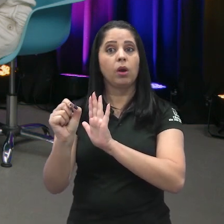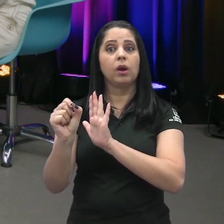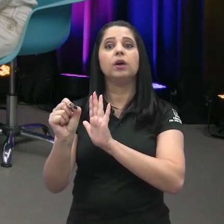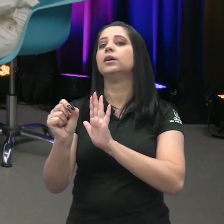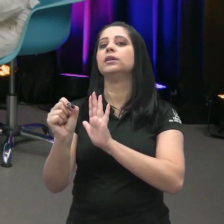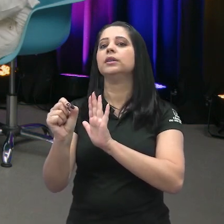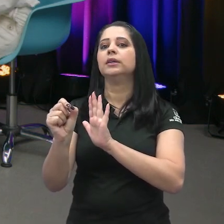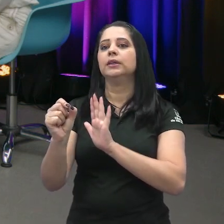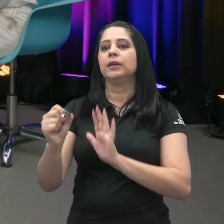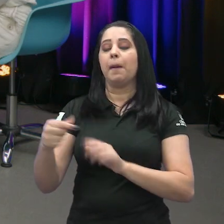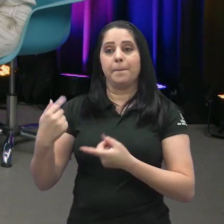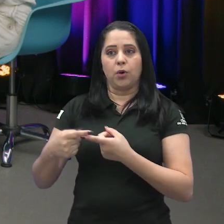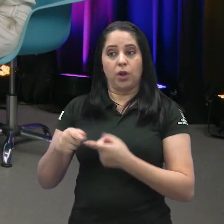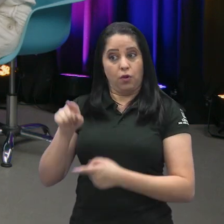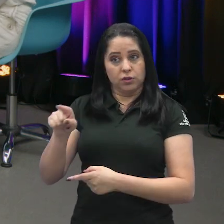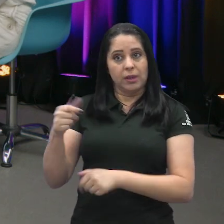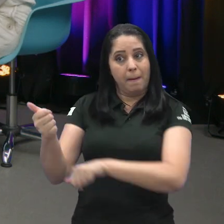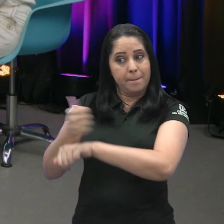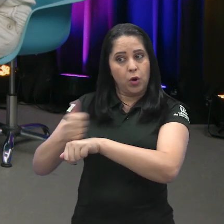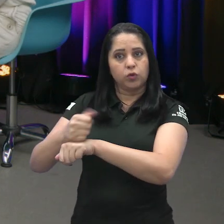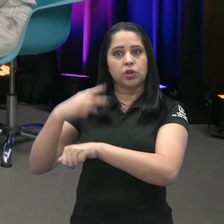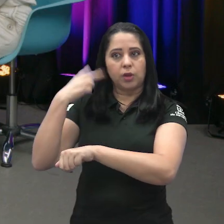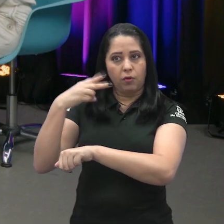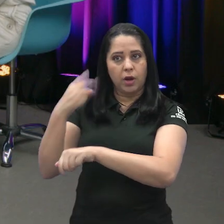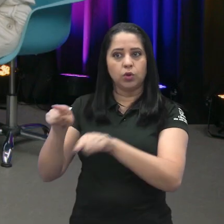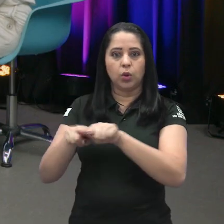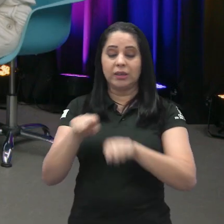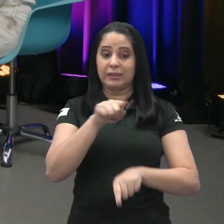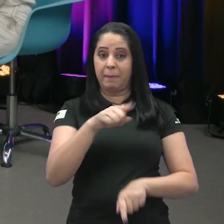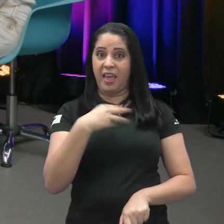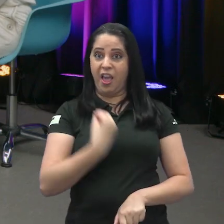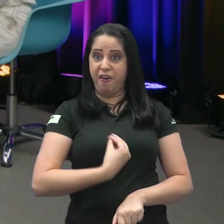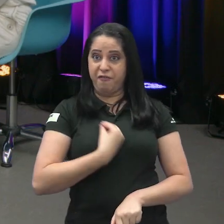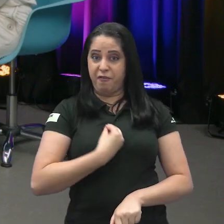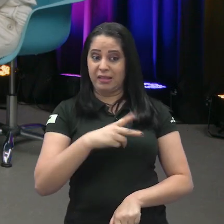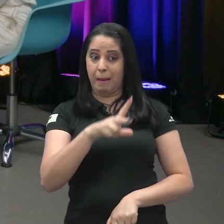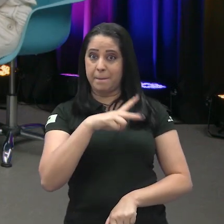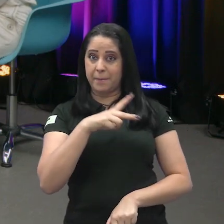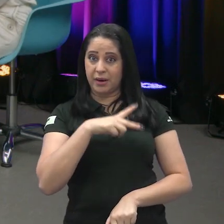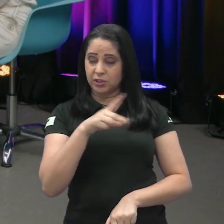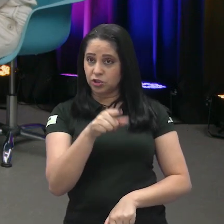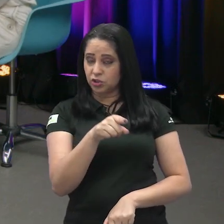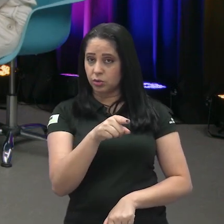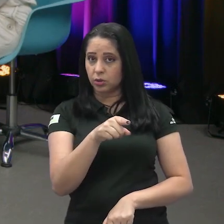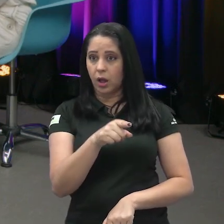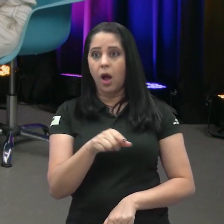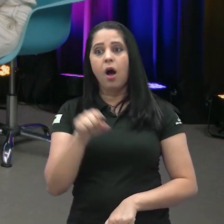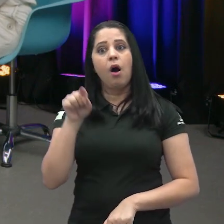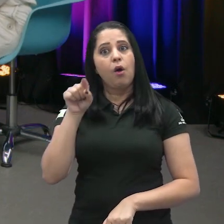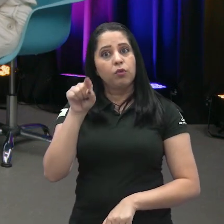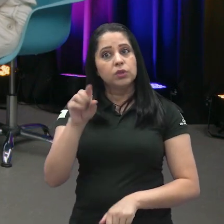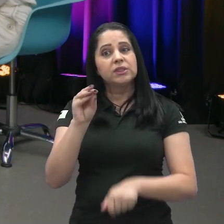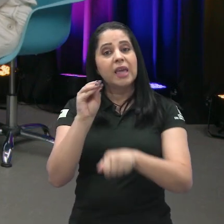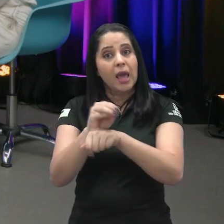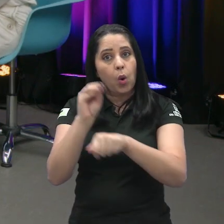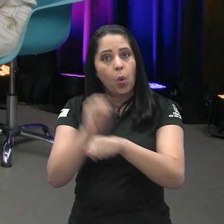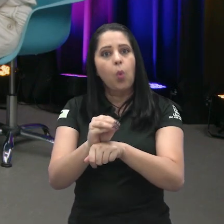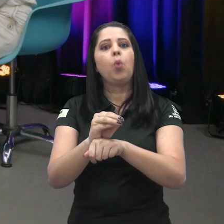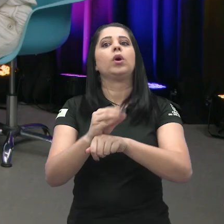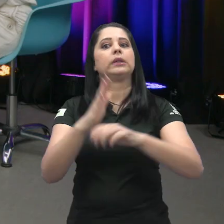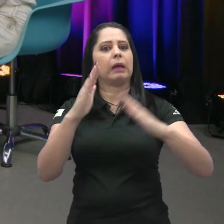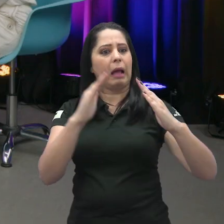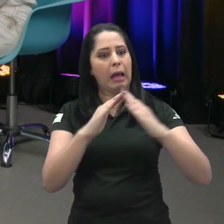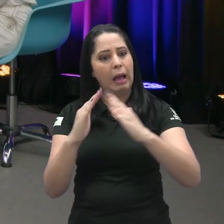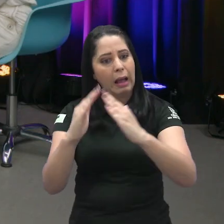vida aqui dentro, na vereança, e também na sua vida pessoal, porque a gente vê lá na rotina dele, ele cuidando, né, da